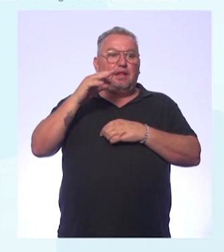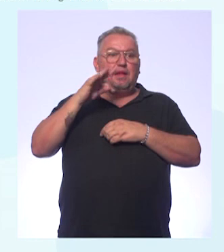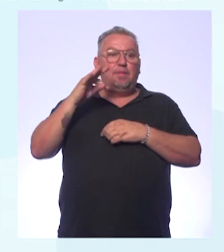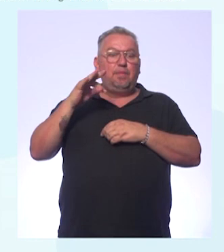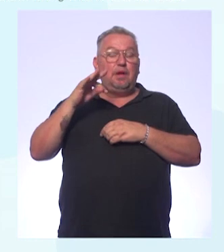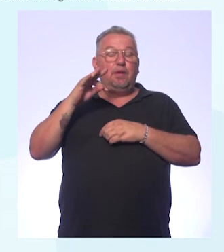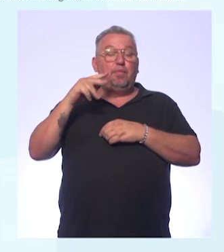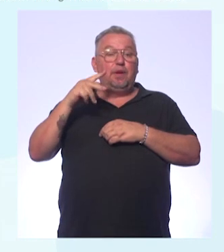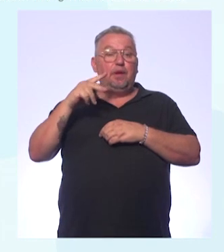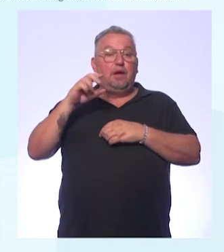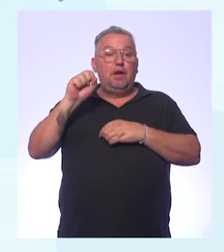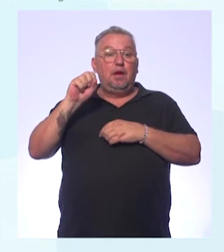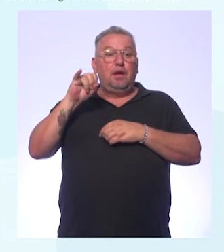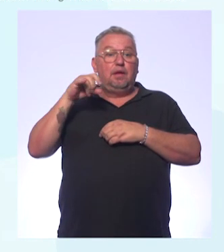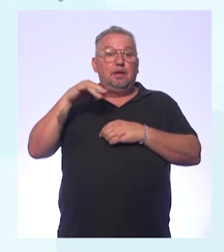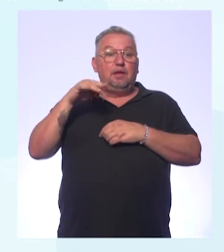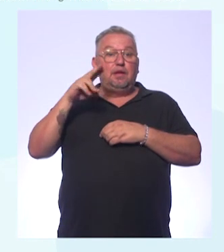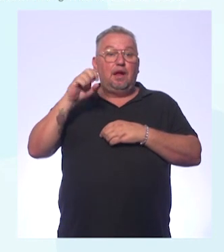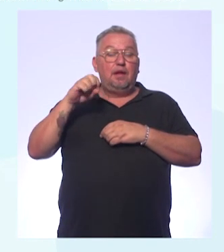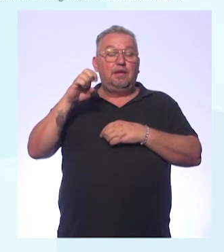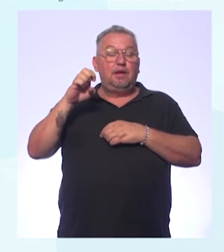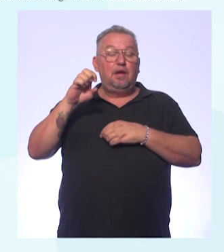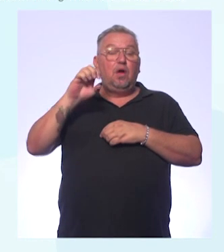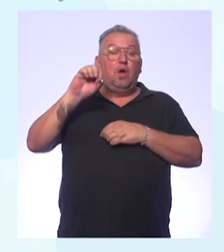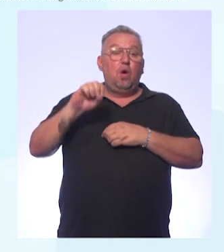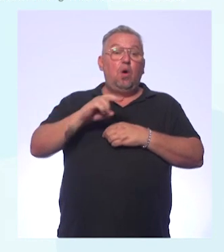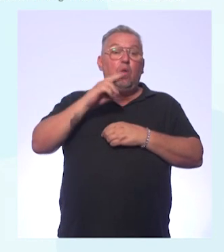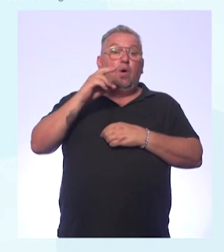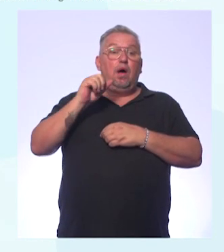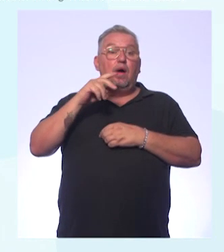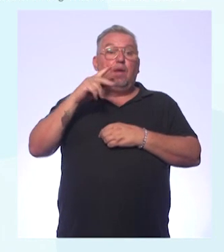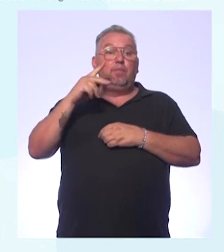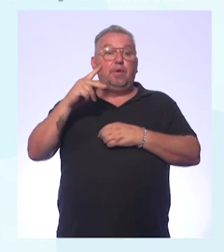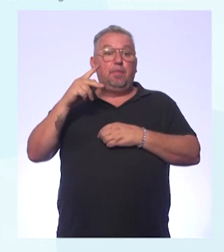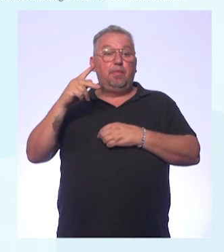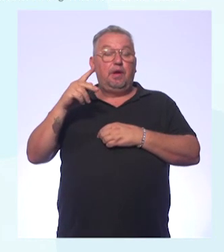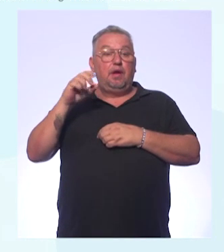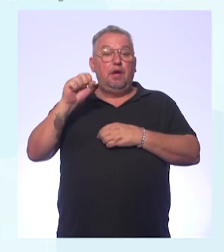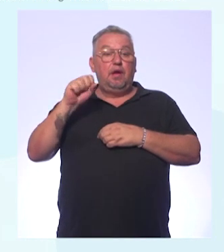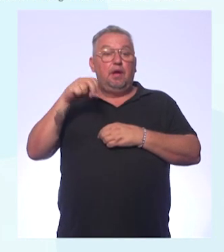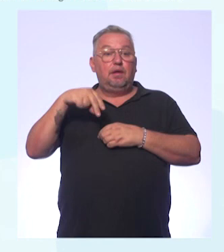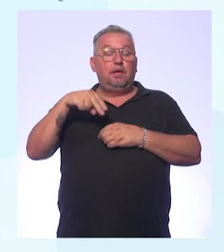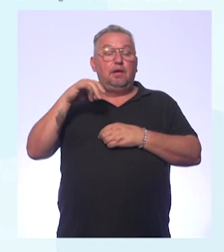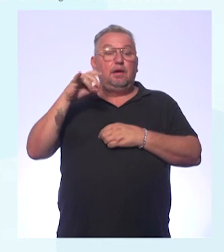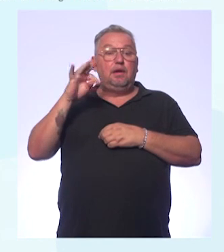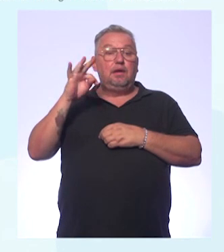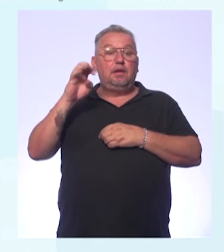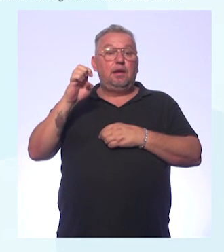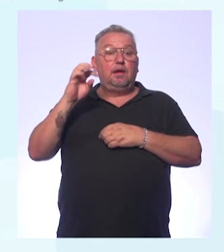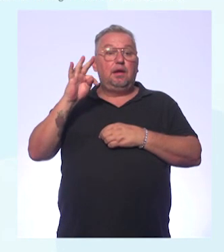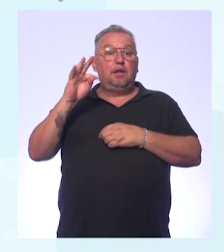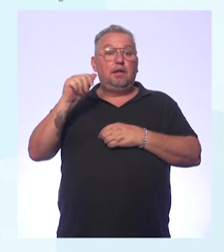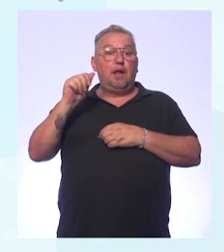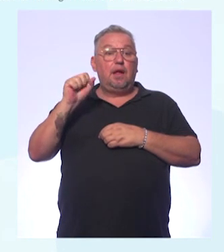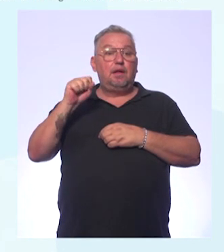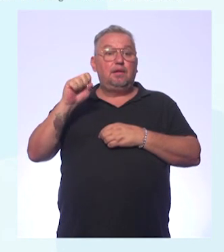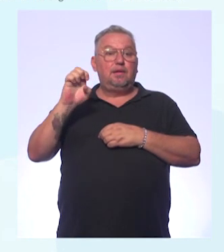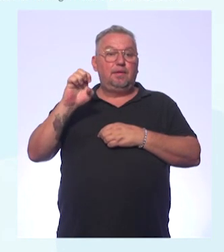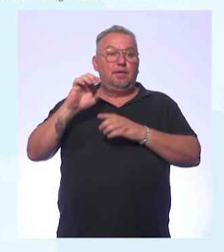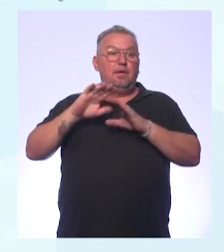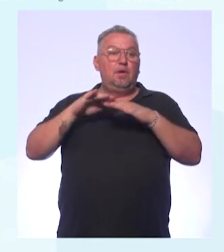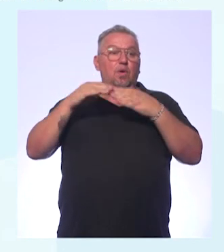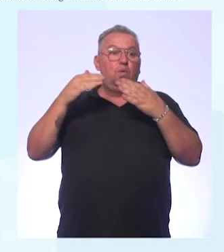ou ATP sintetase. Por quê? Cada vez que um íon